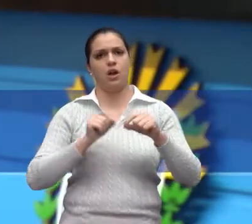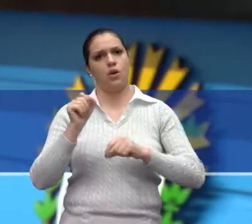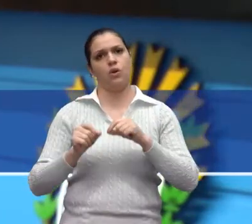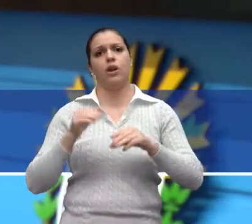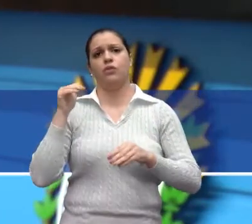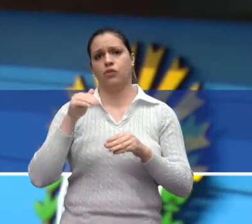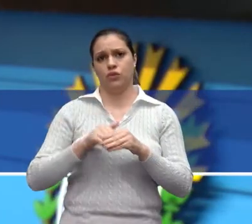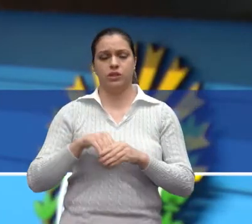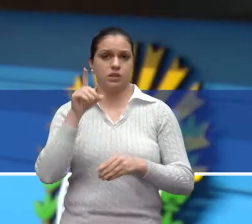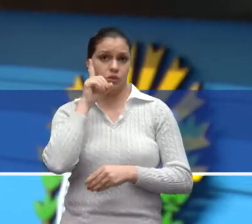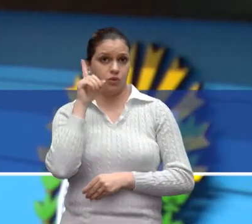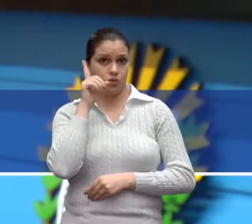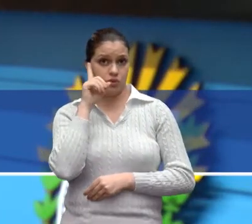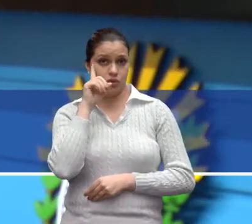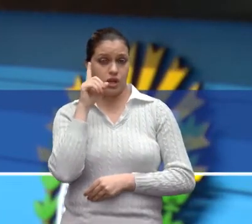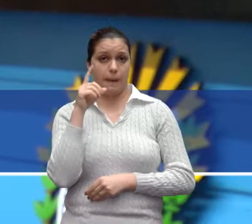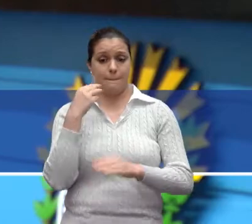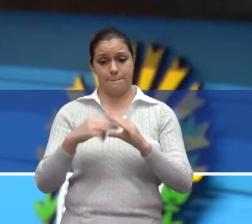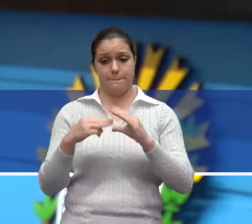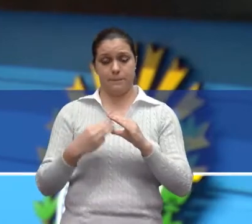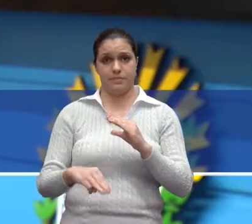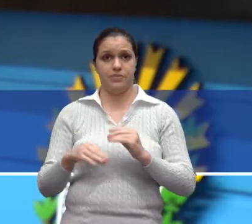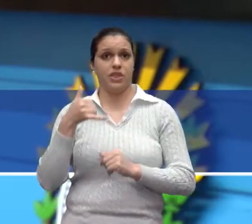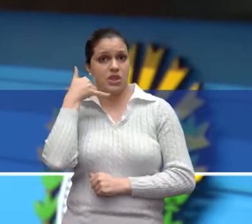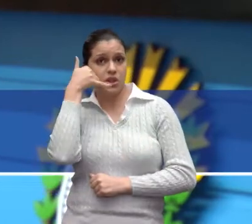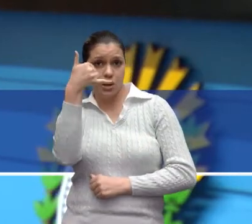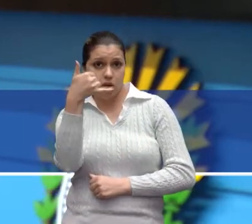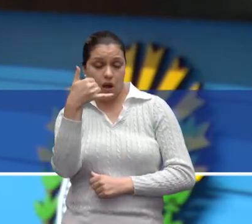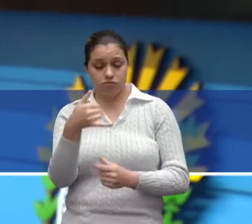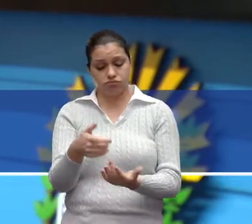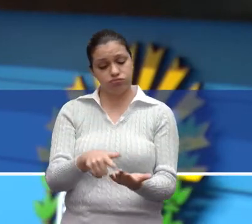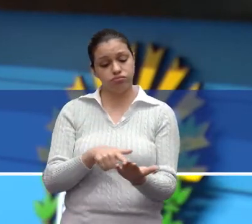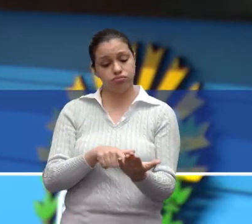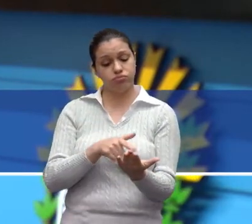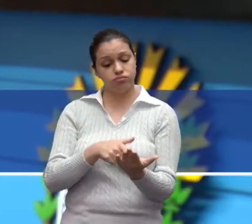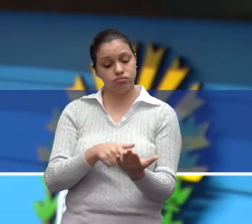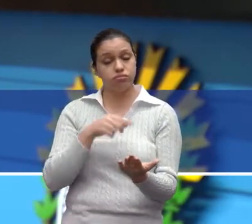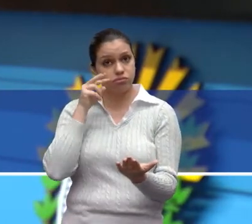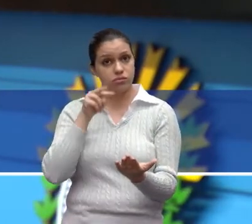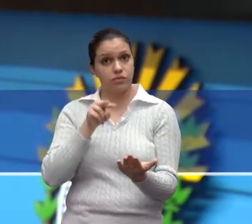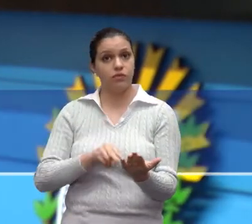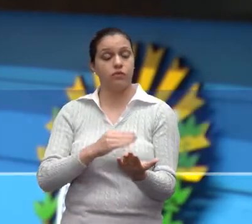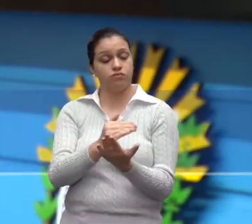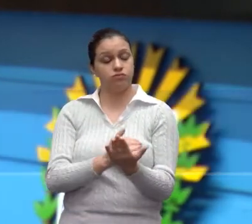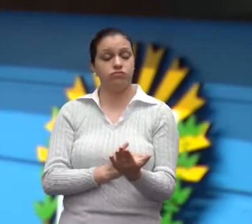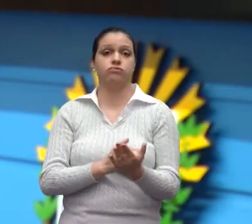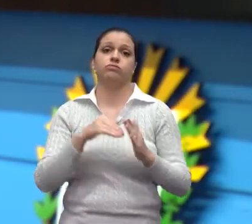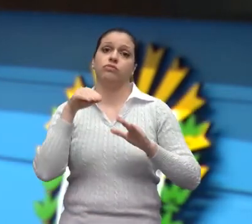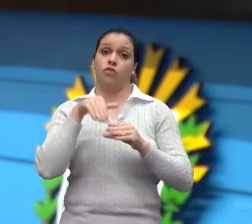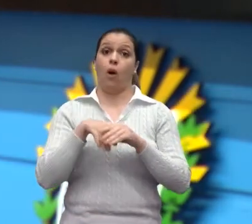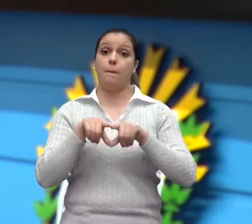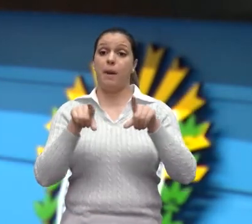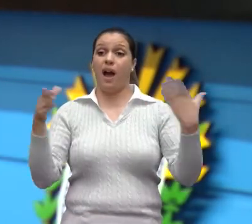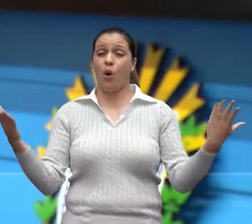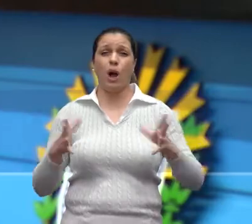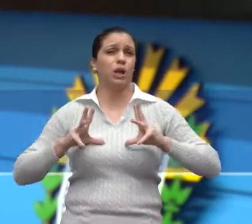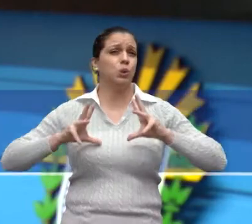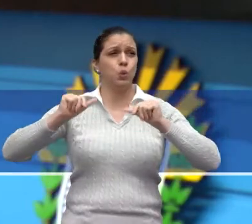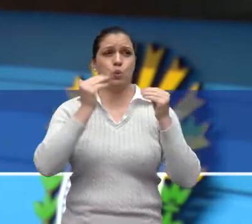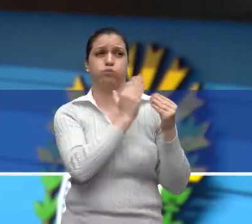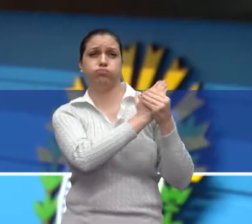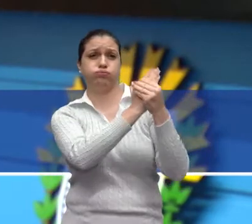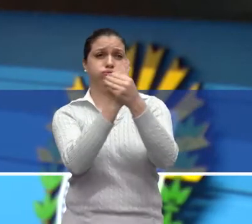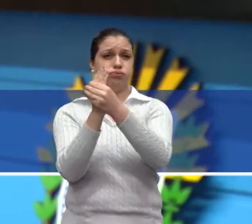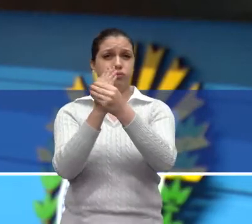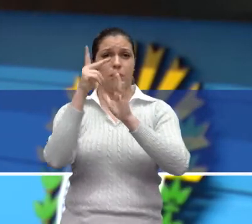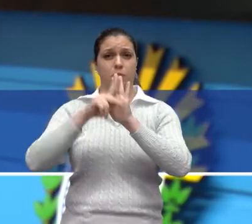sendo encaminhada aos deputados por celular. Agora, a intenção da mesa diretora é que todo o processo de tramitação dentro da